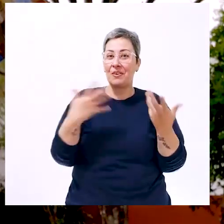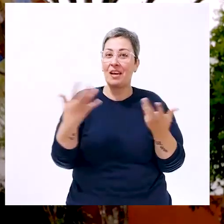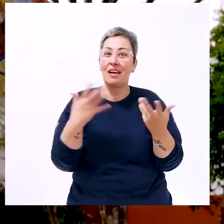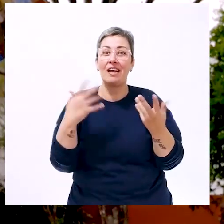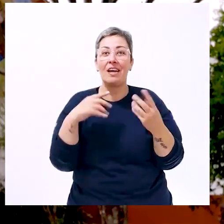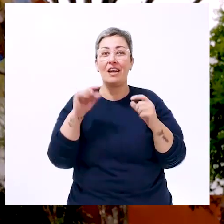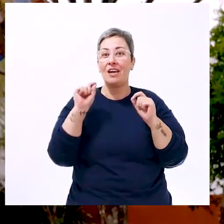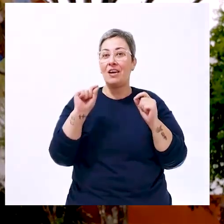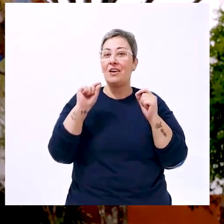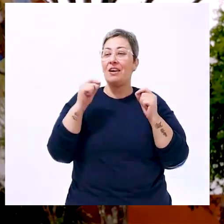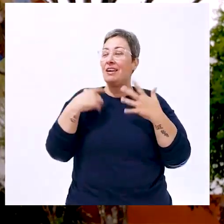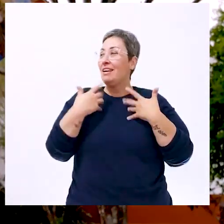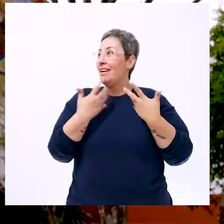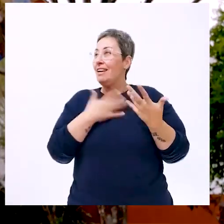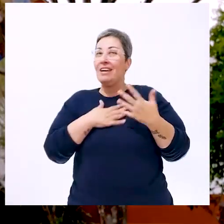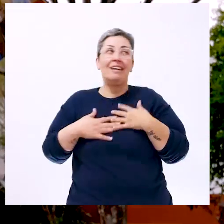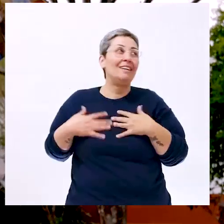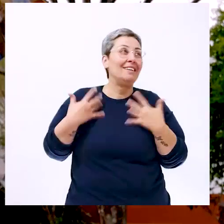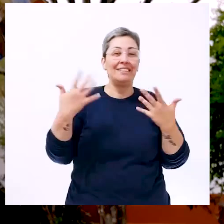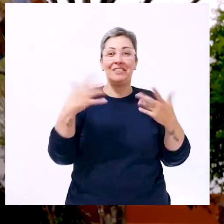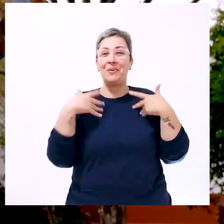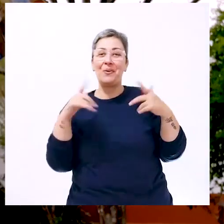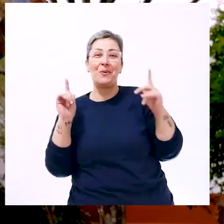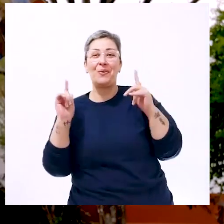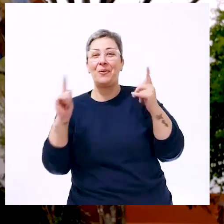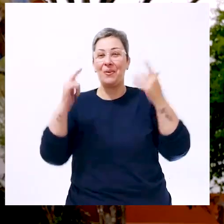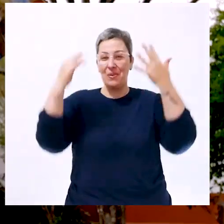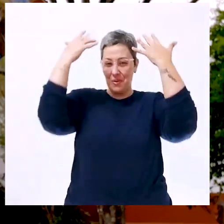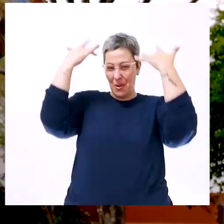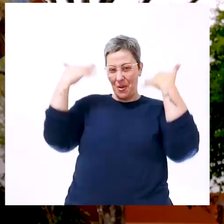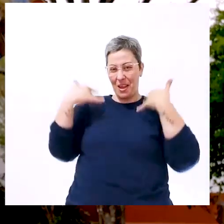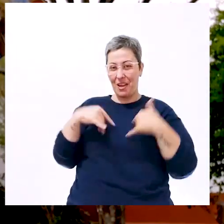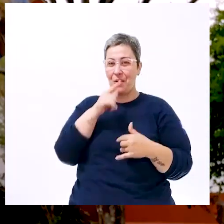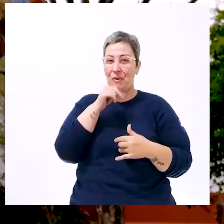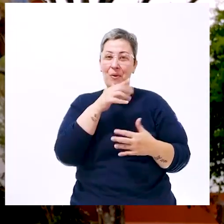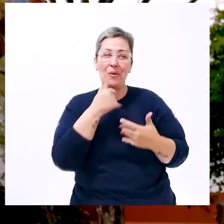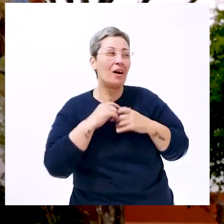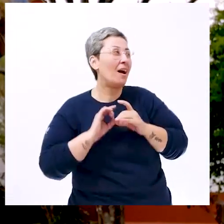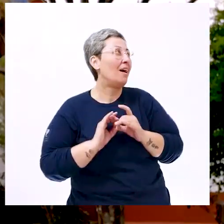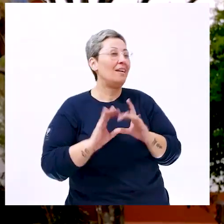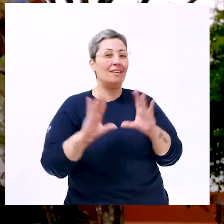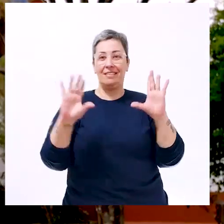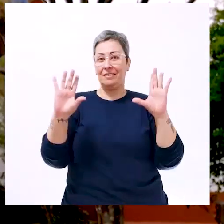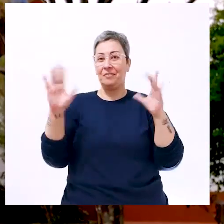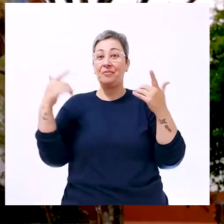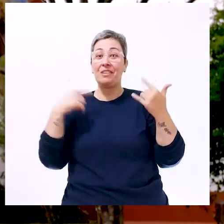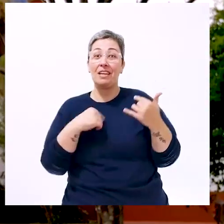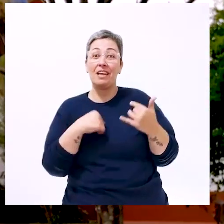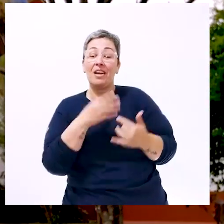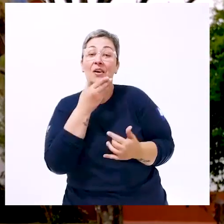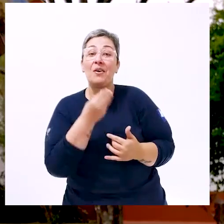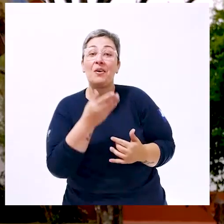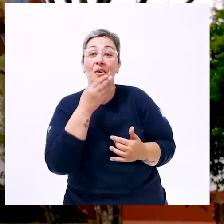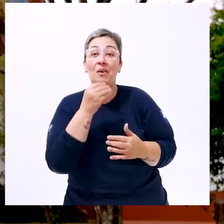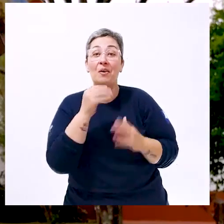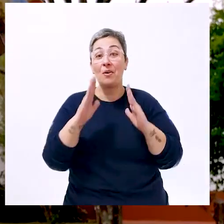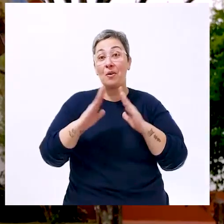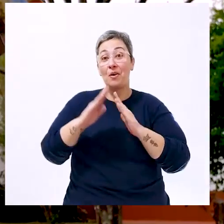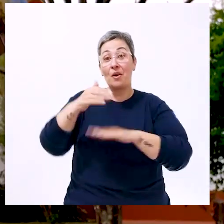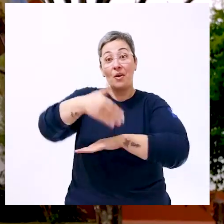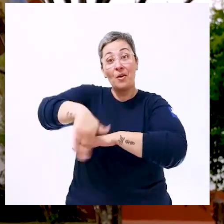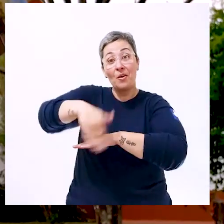chuva! É aí que me acabo, me solto, me molho, me largo. É